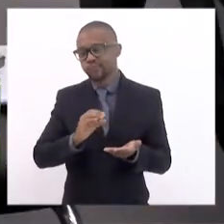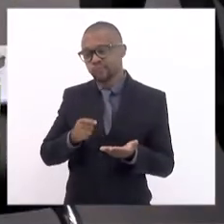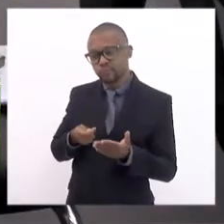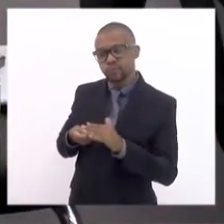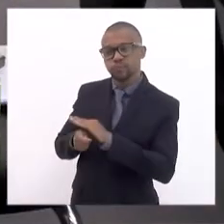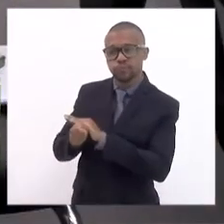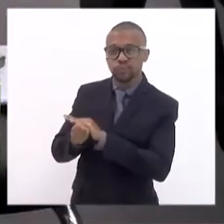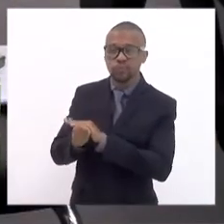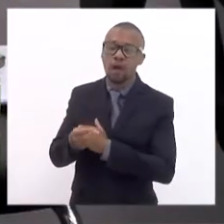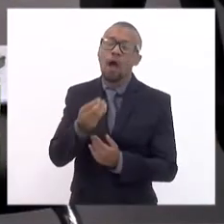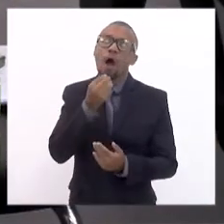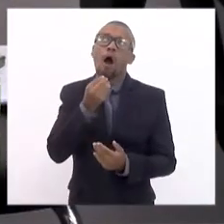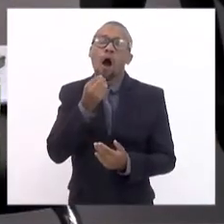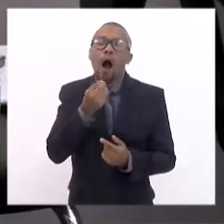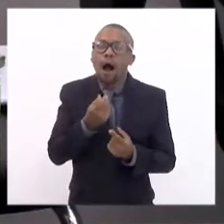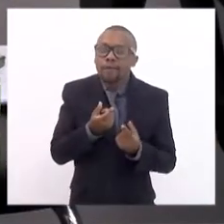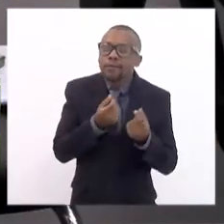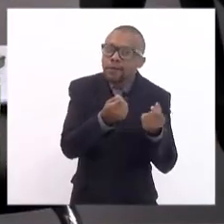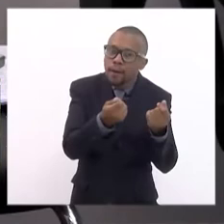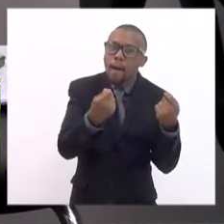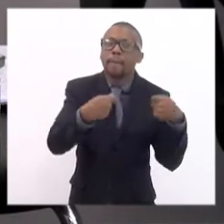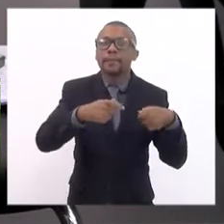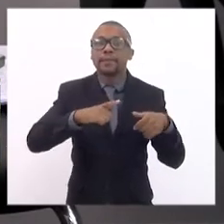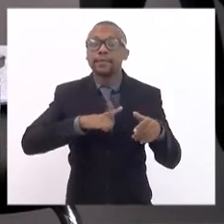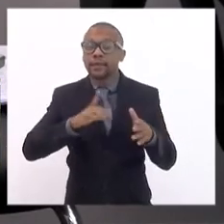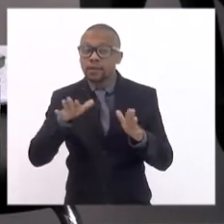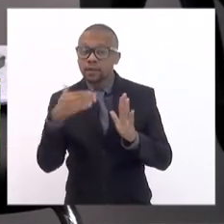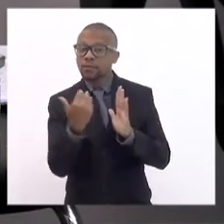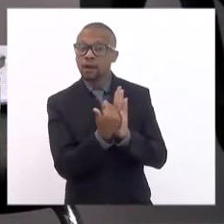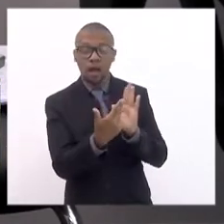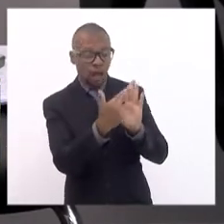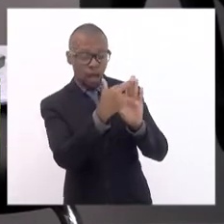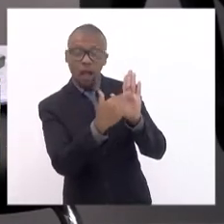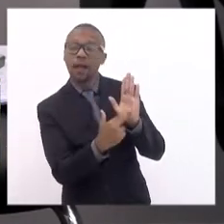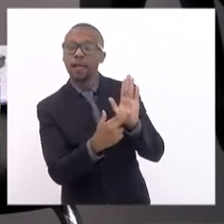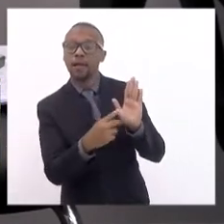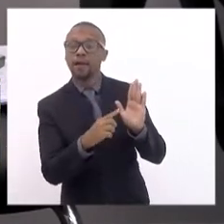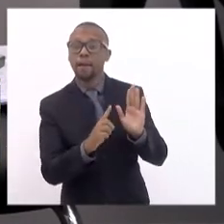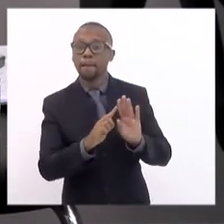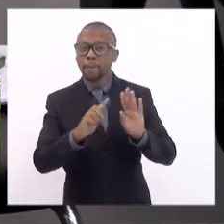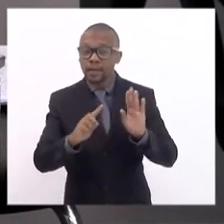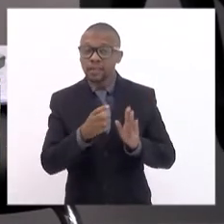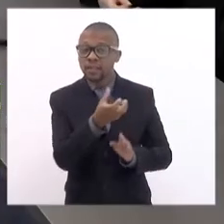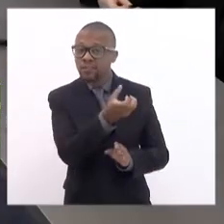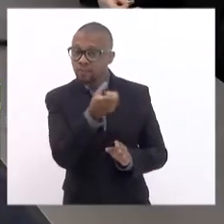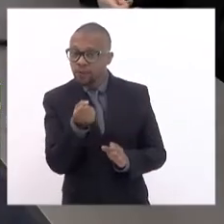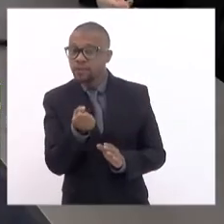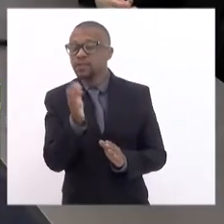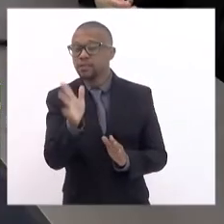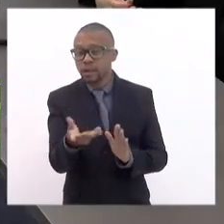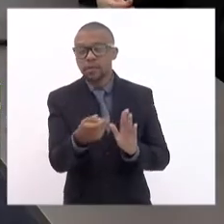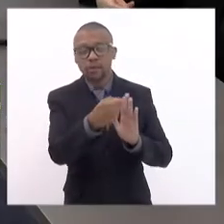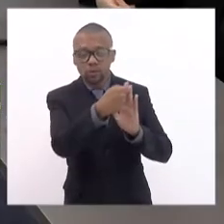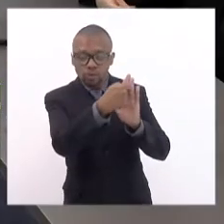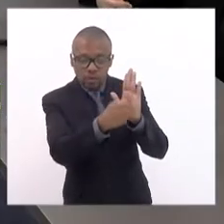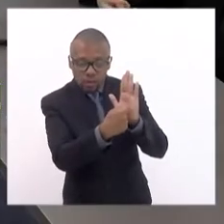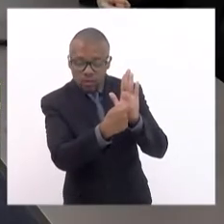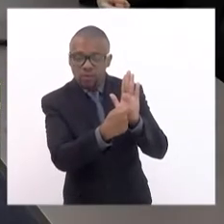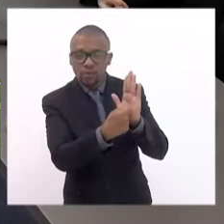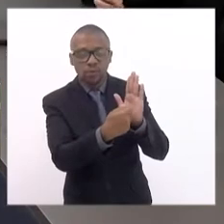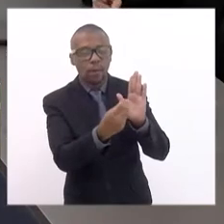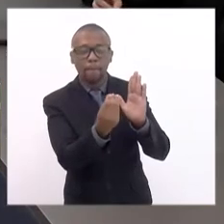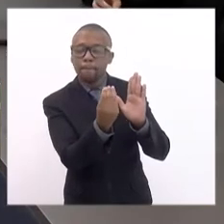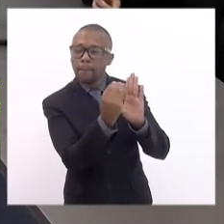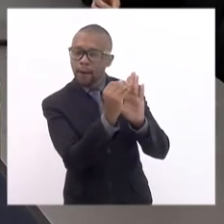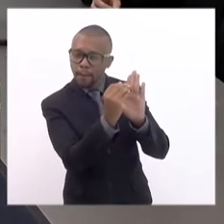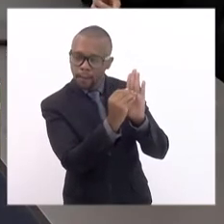regulamentação. Sem dúvida. Mas, de qualquer maneira, as fontes de receita já estão discriminadas no texto da lei.